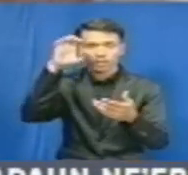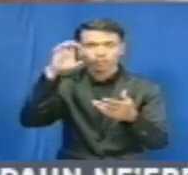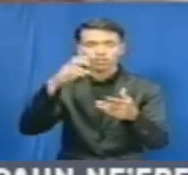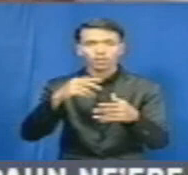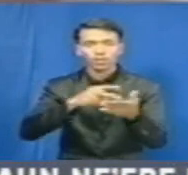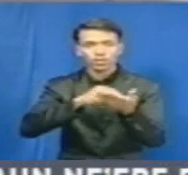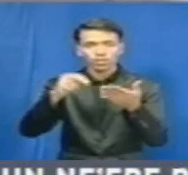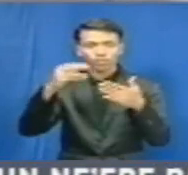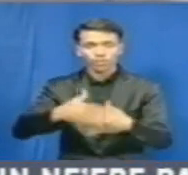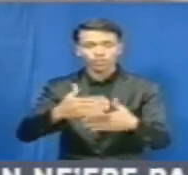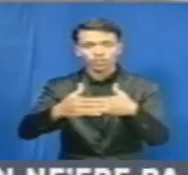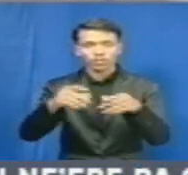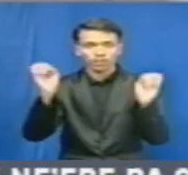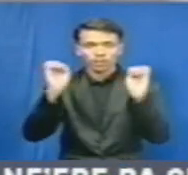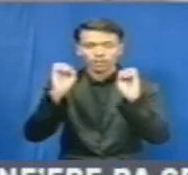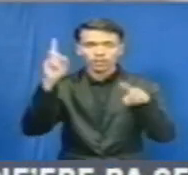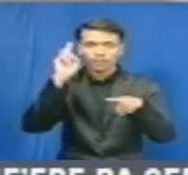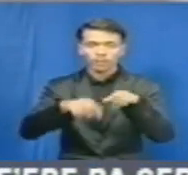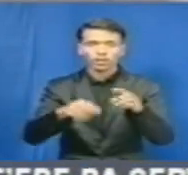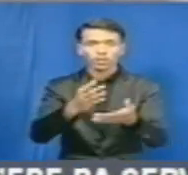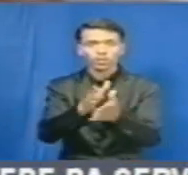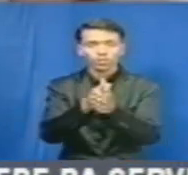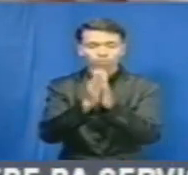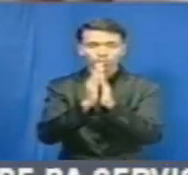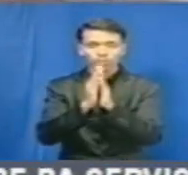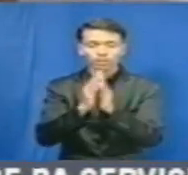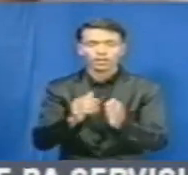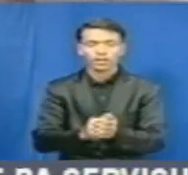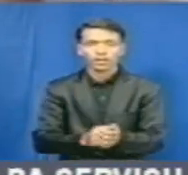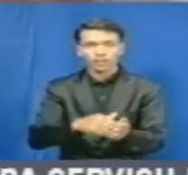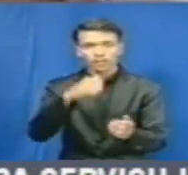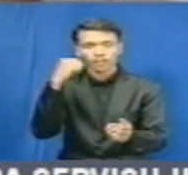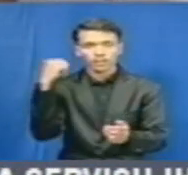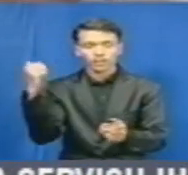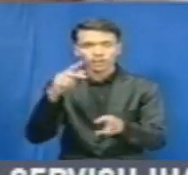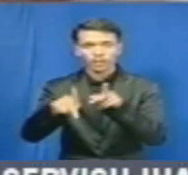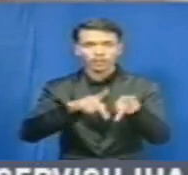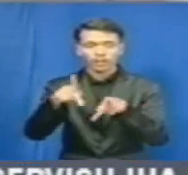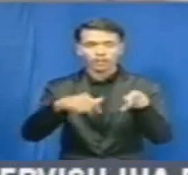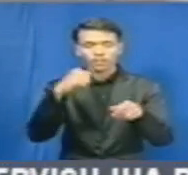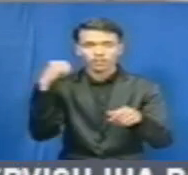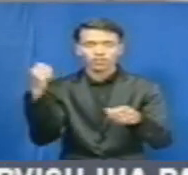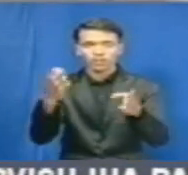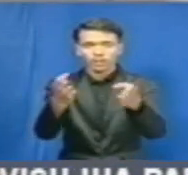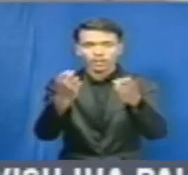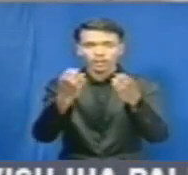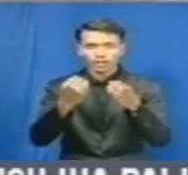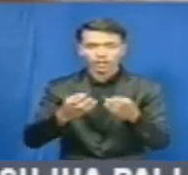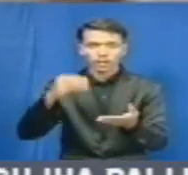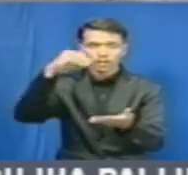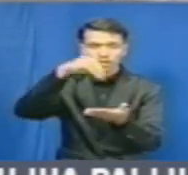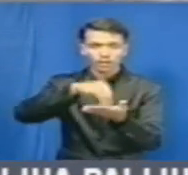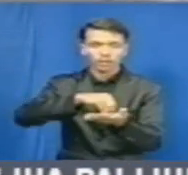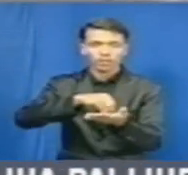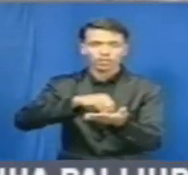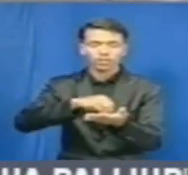processo de oxai ita label cobra tan ia lai mas iha balu cliente balu iha iniciativa hakar hatama komplet ni